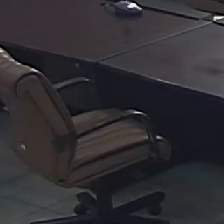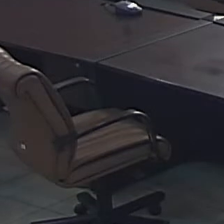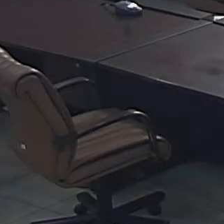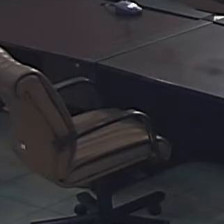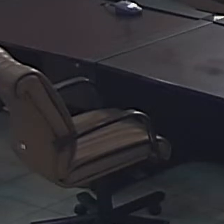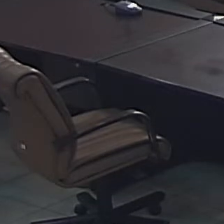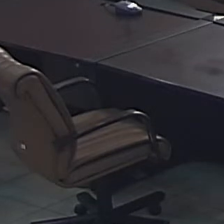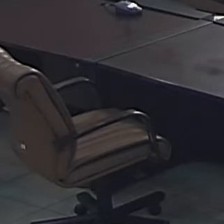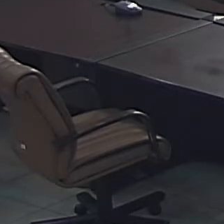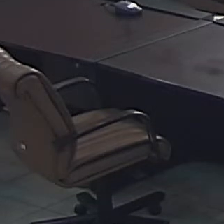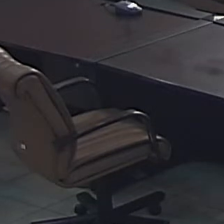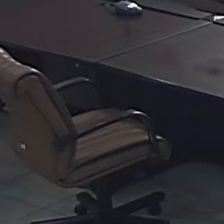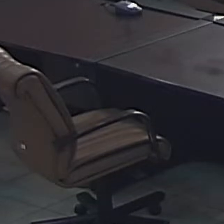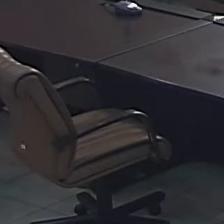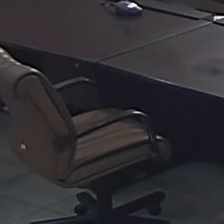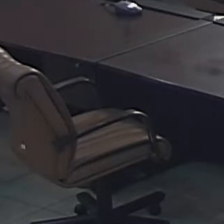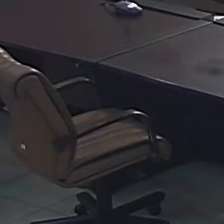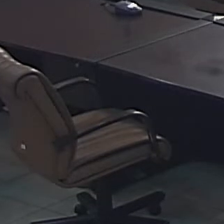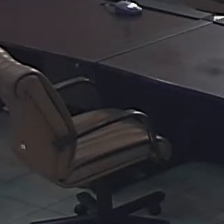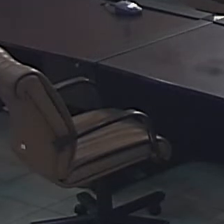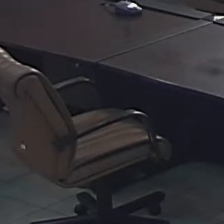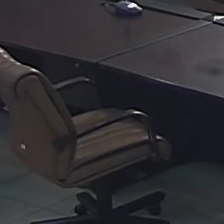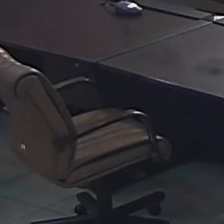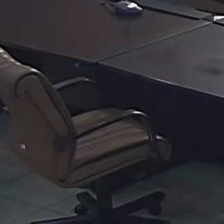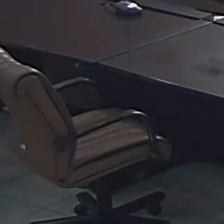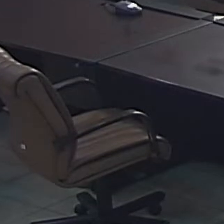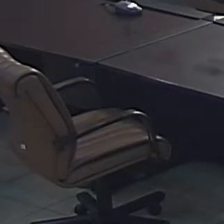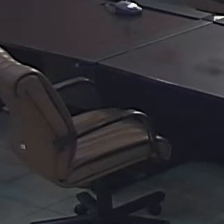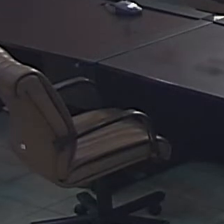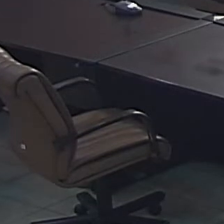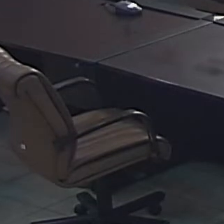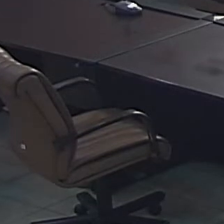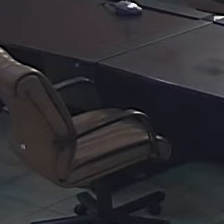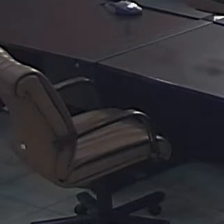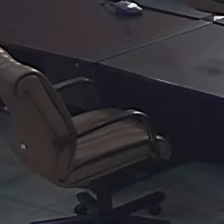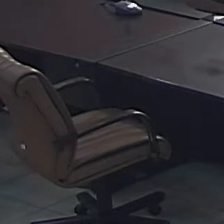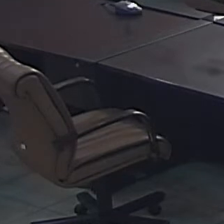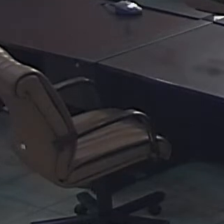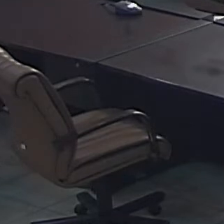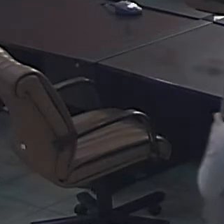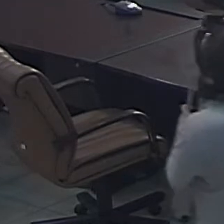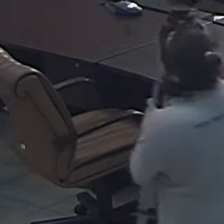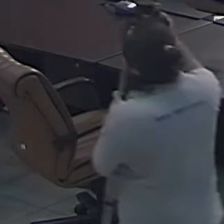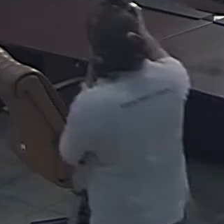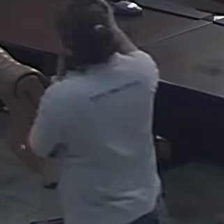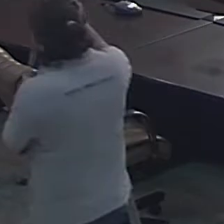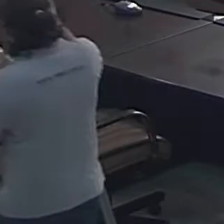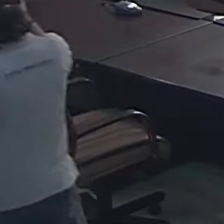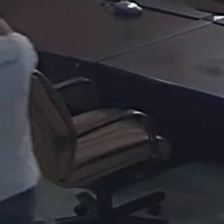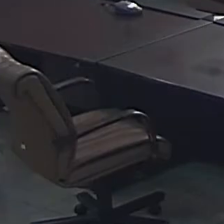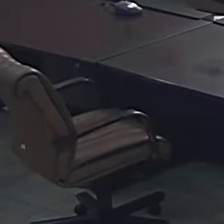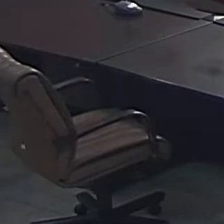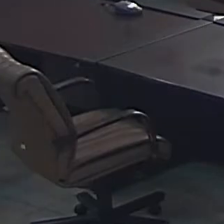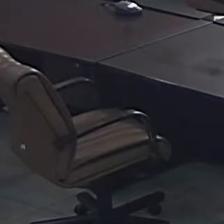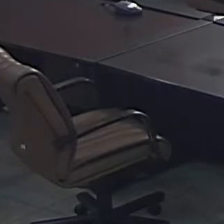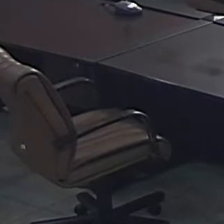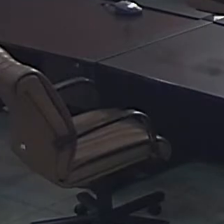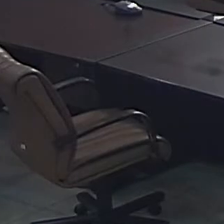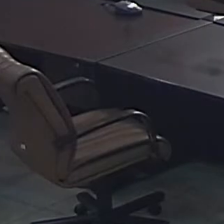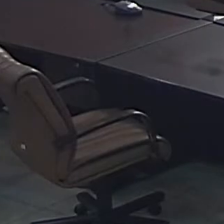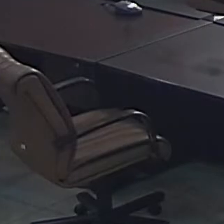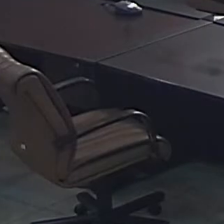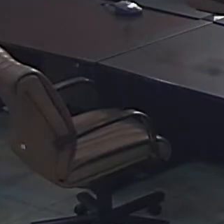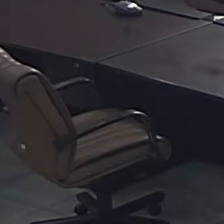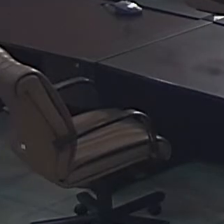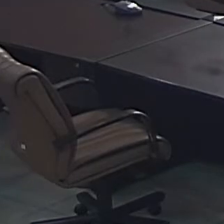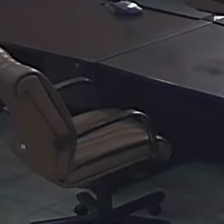Chamamos o vereador Paulinho do Esporte para entregar o certificado na categoria Prata pelos 24 anos de